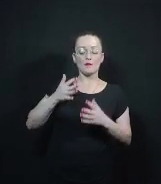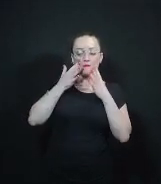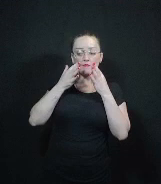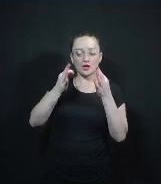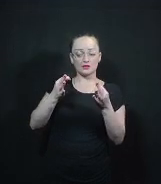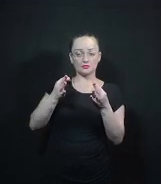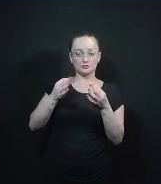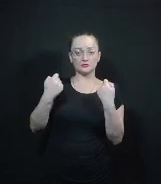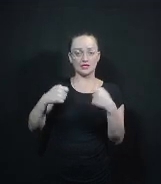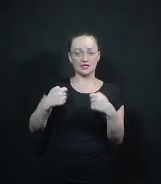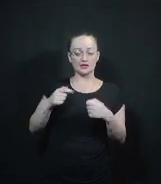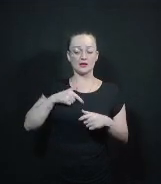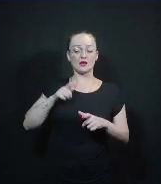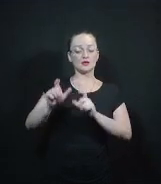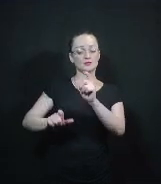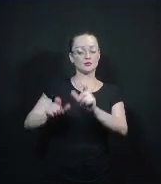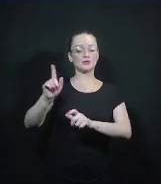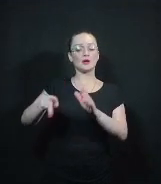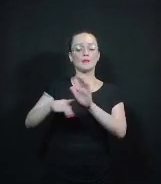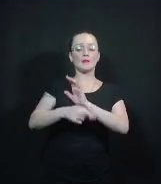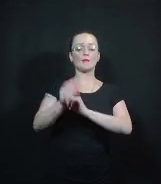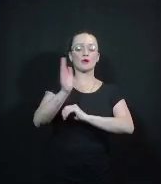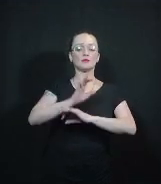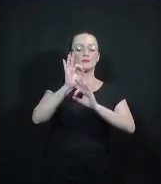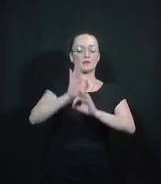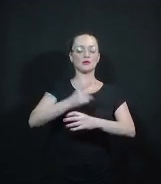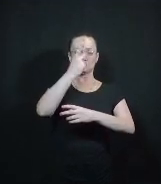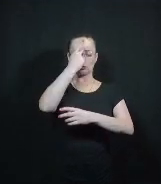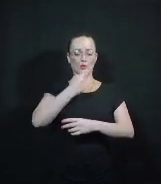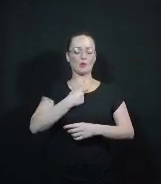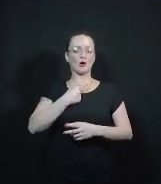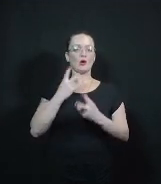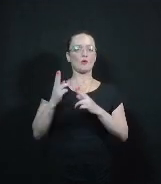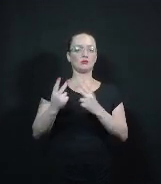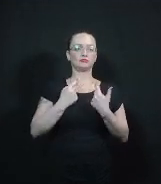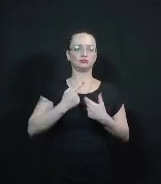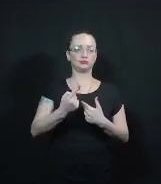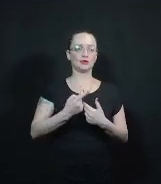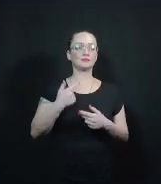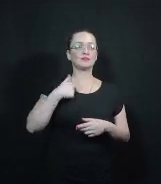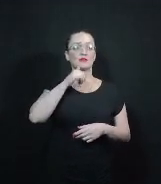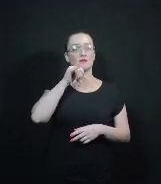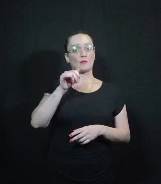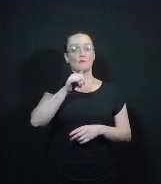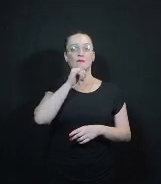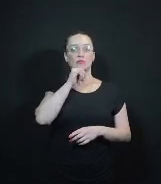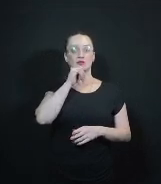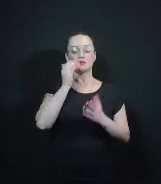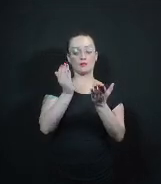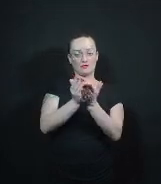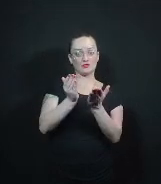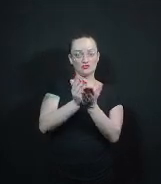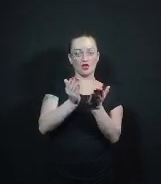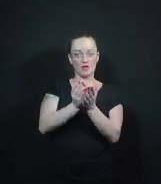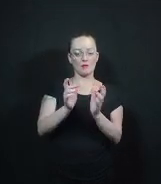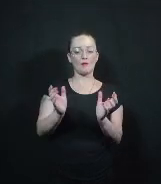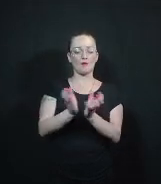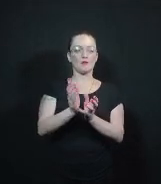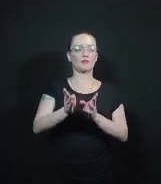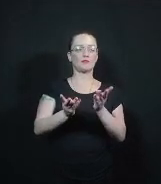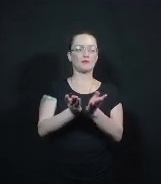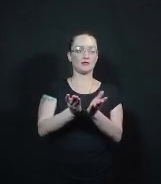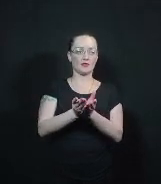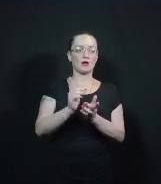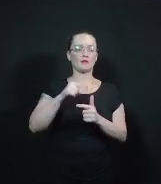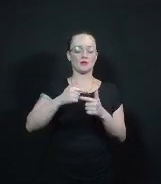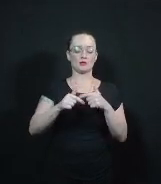a essas pessoas que são brasileiras como você, eu uso o caso dos evangélicos por conta do meu trabalho recente, que